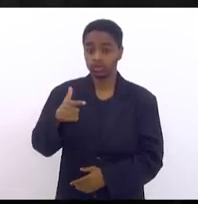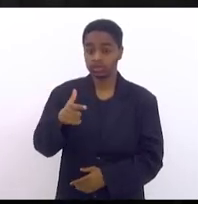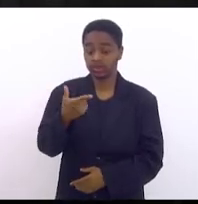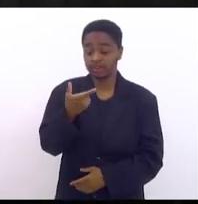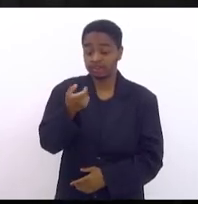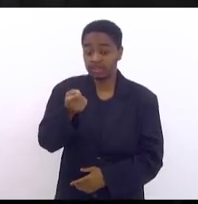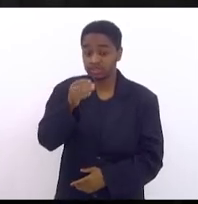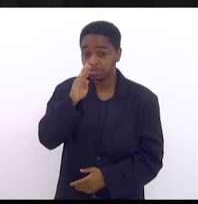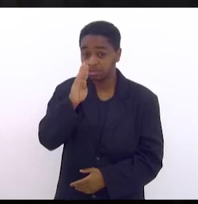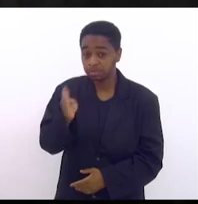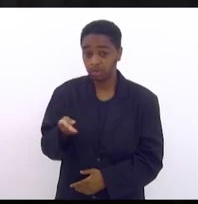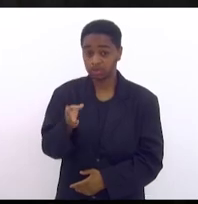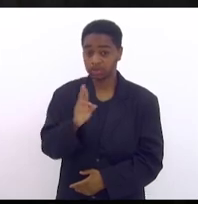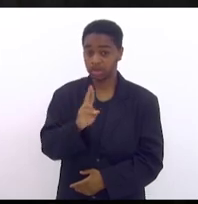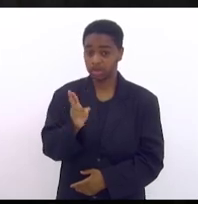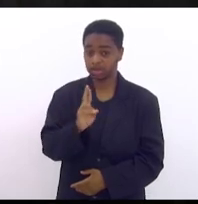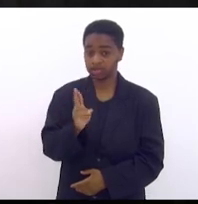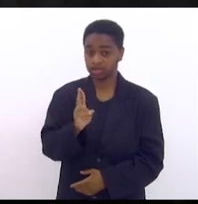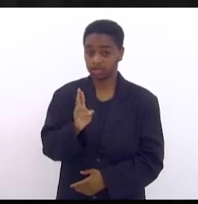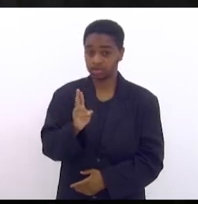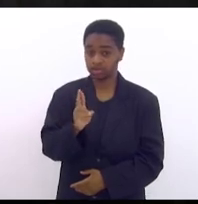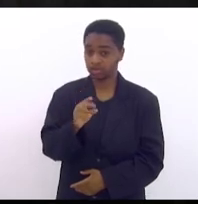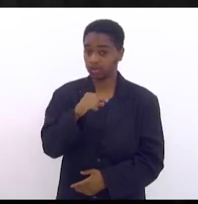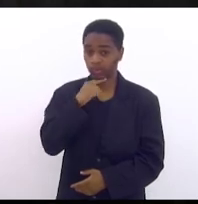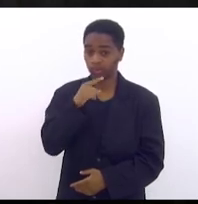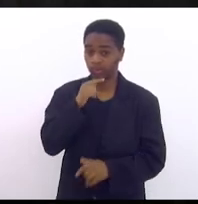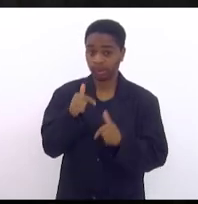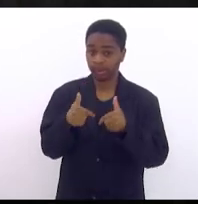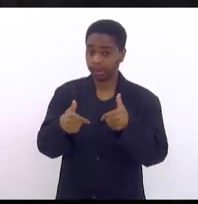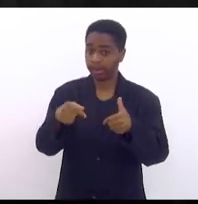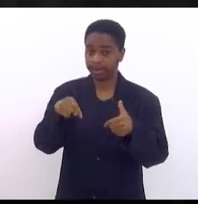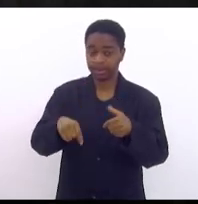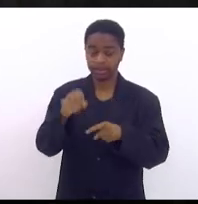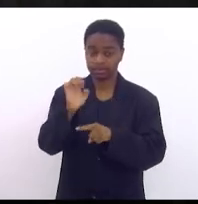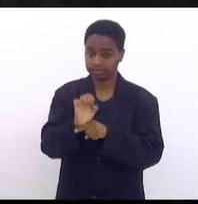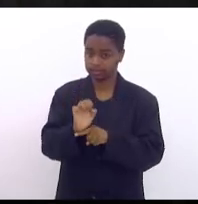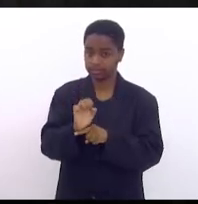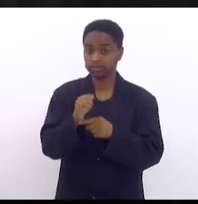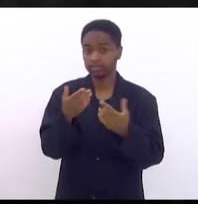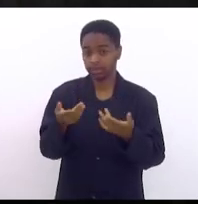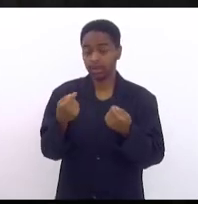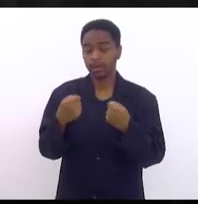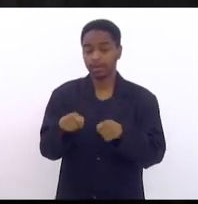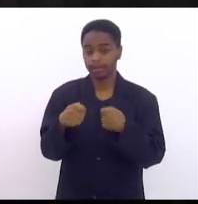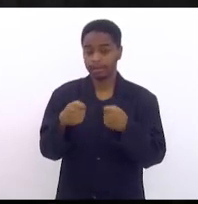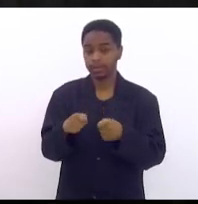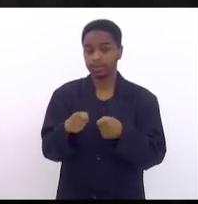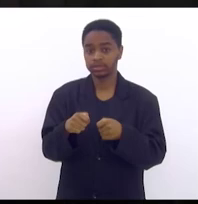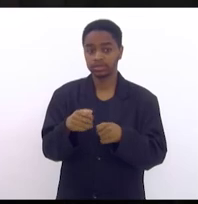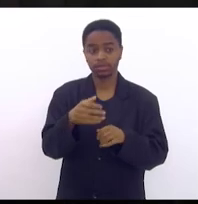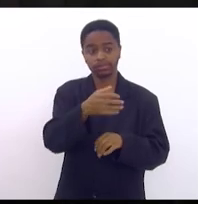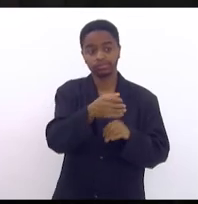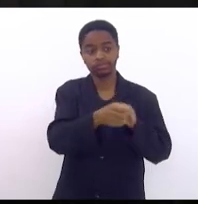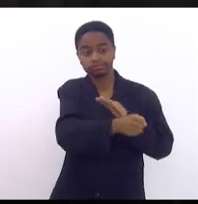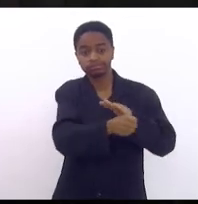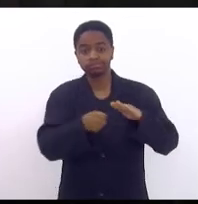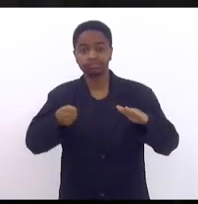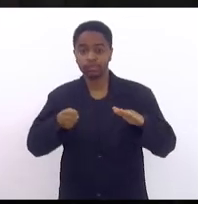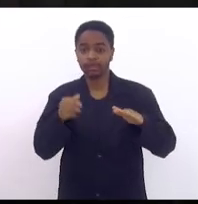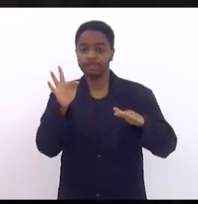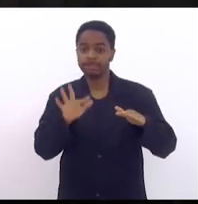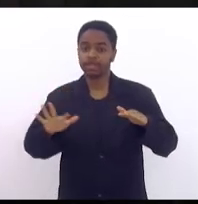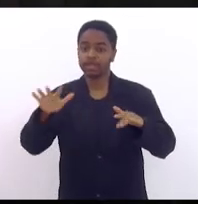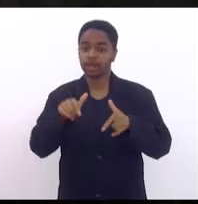de reais para fazer a intervenção no Estado. Então, fez uma intervenção setorizada e